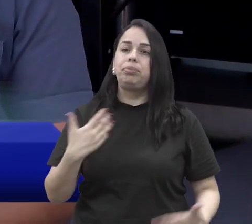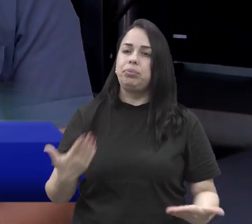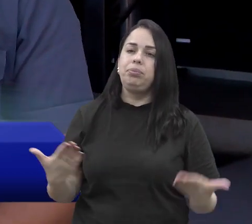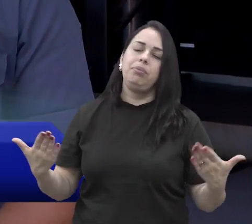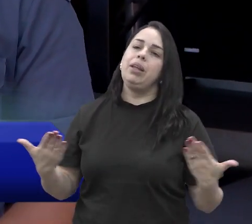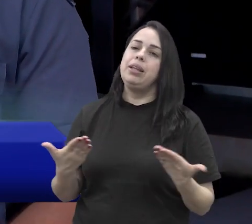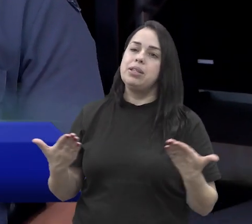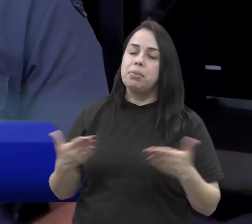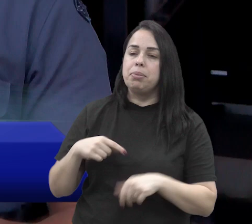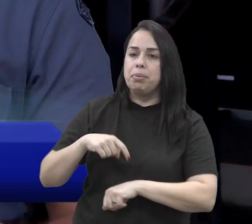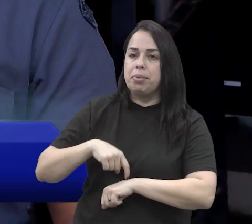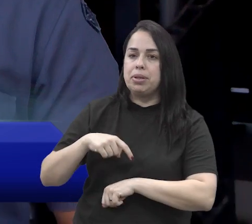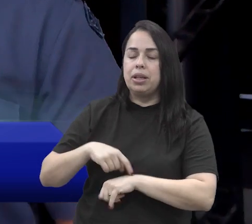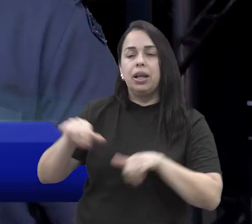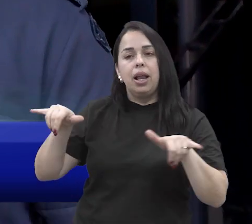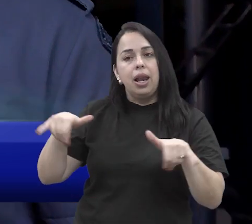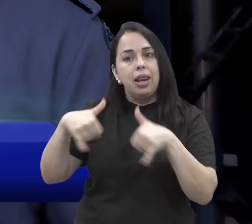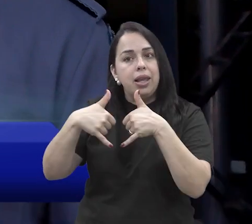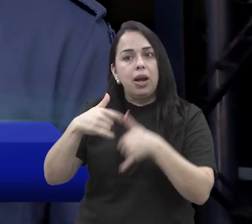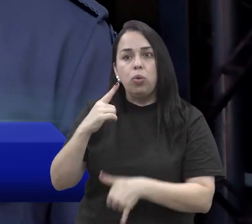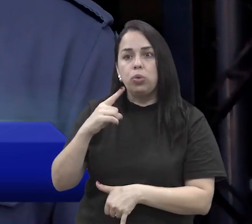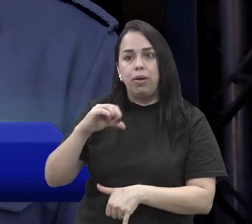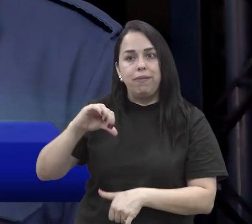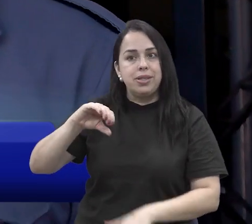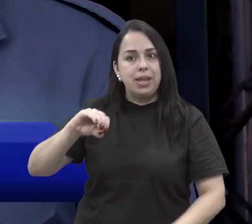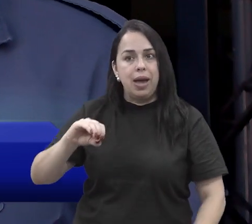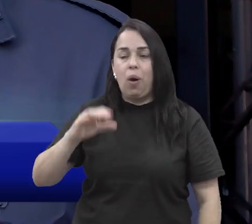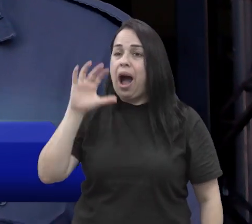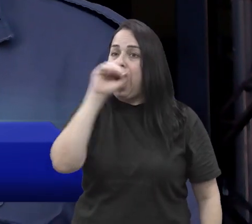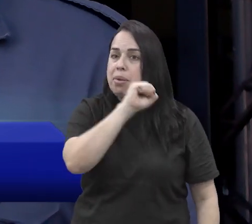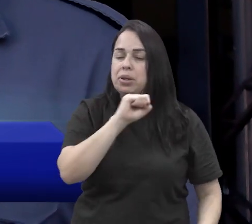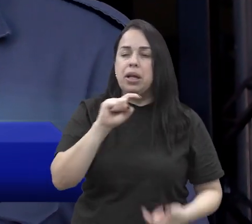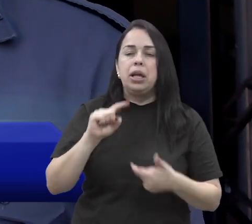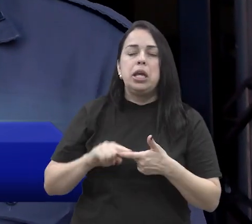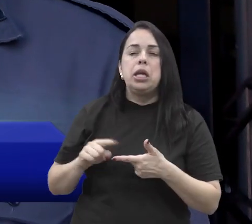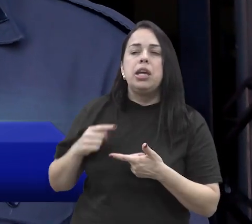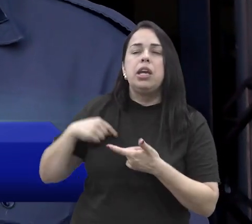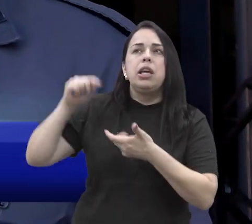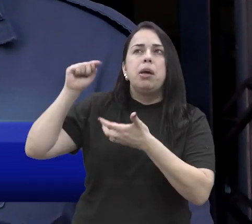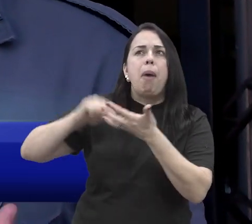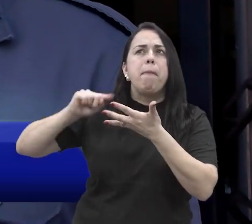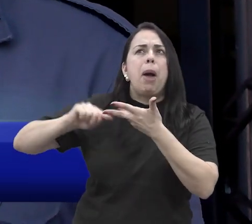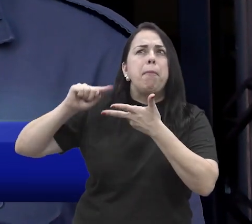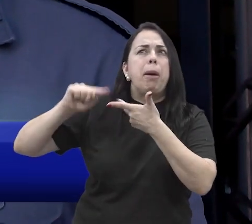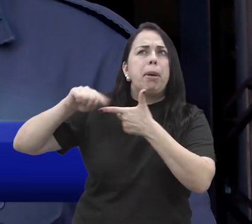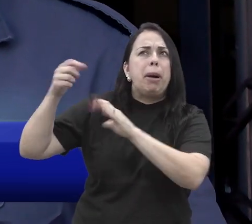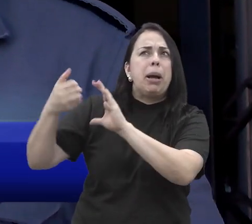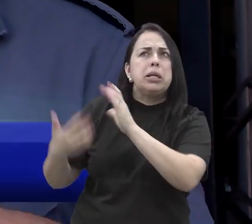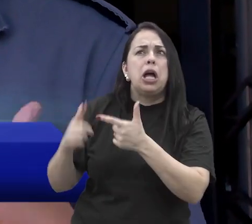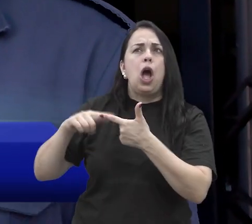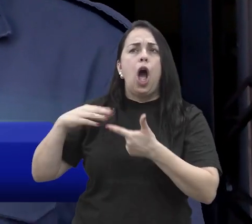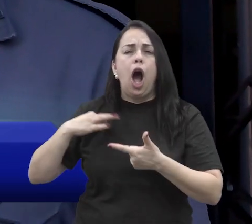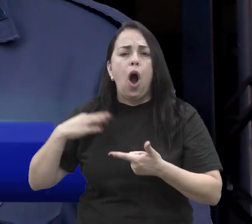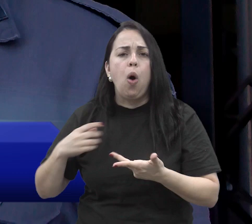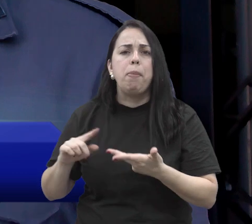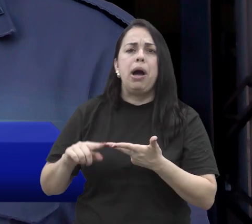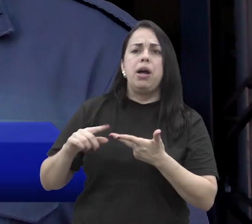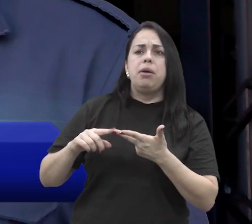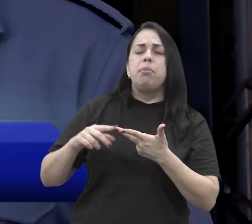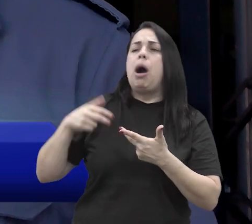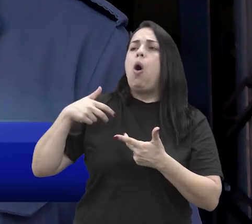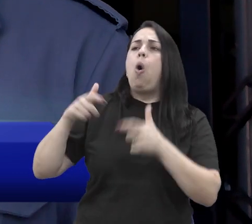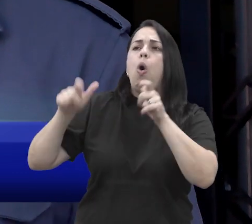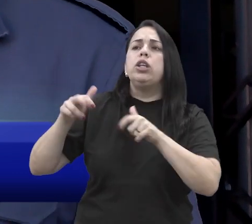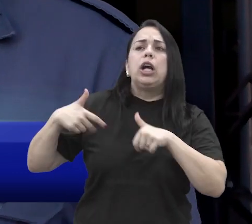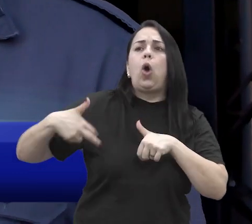a gente orienta que se faça a ligação 90 de imediato, com o maior número de características possível dos criminosos, vestimenta,